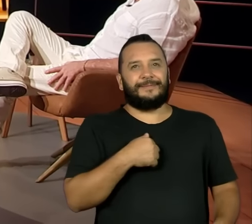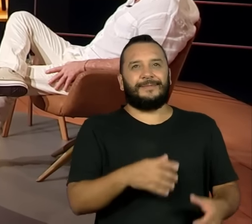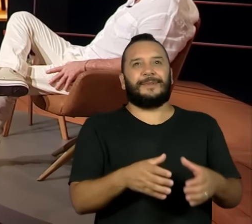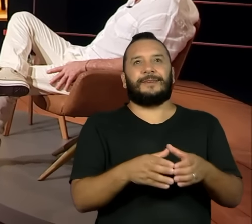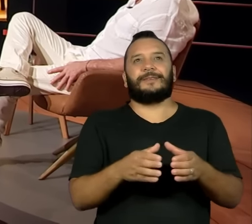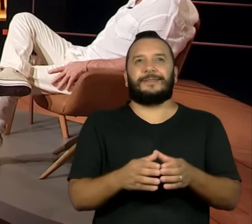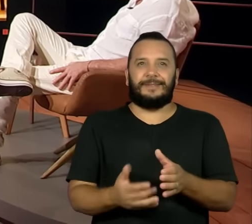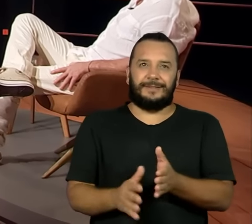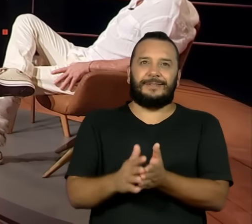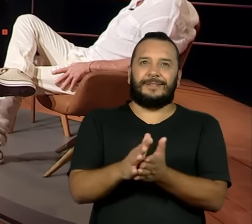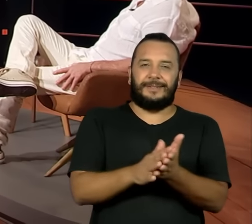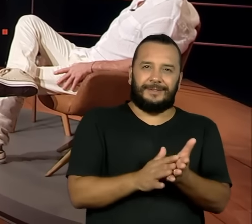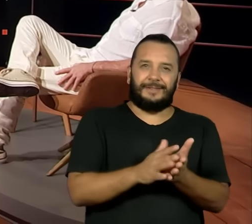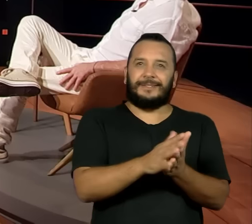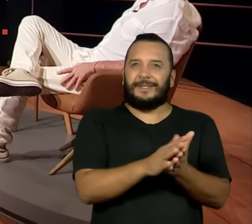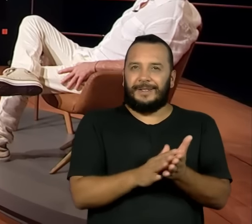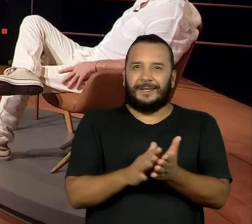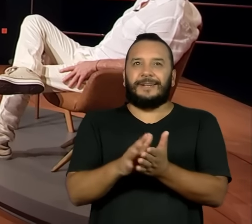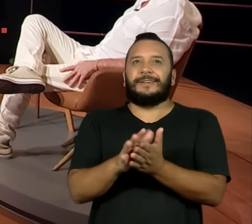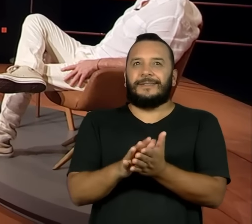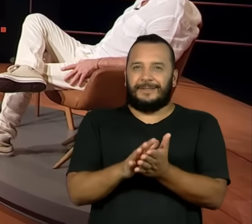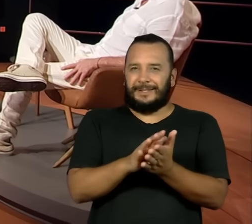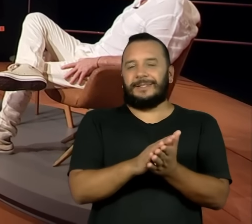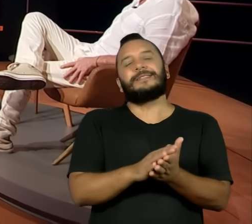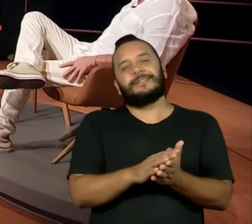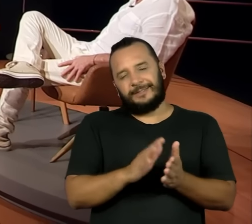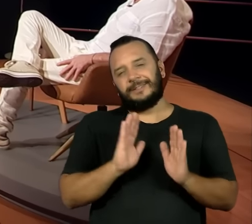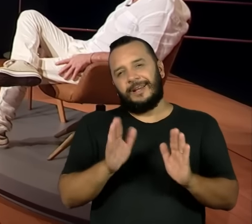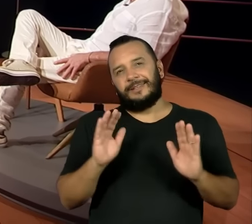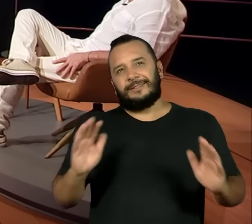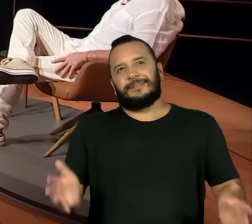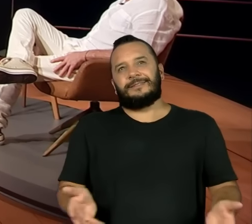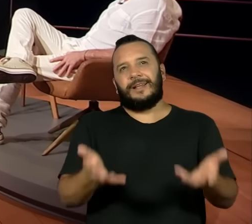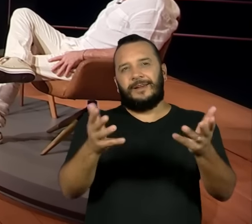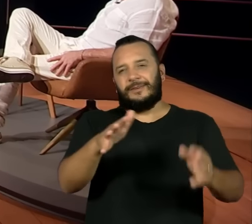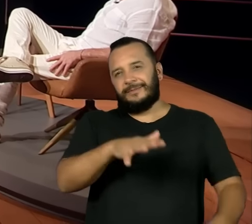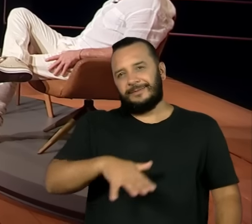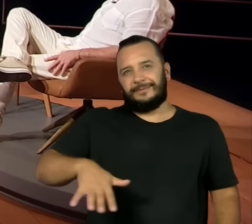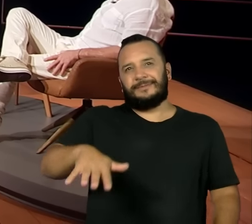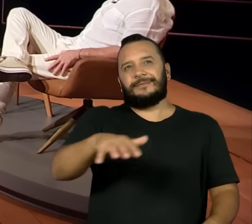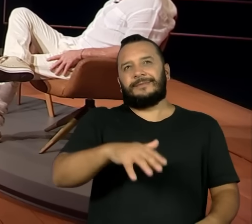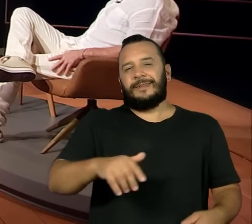sempre Salve as pasturas e a